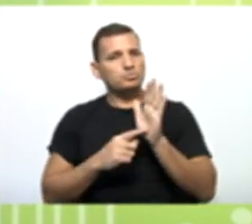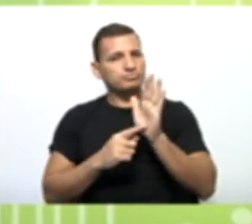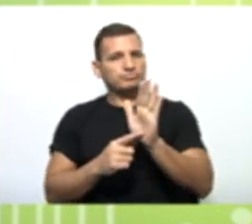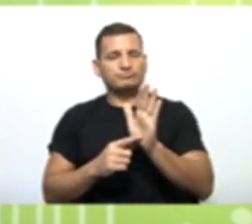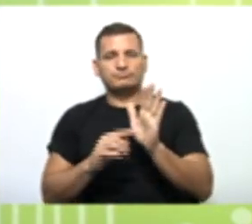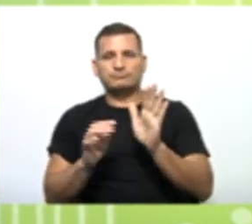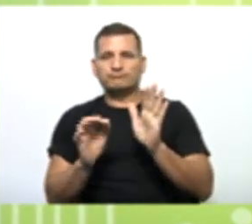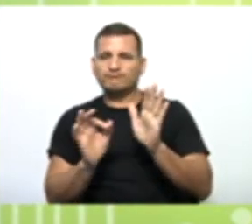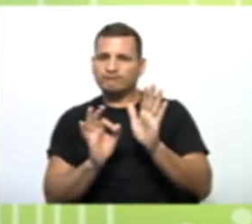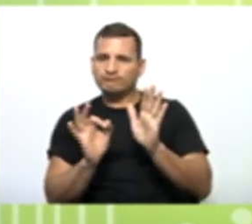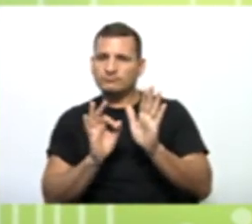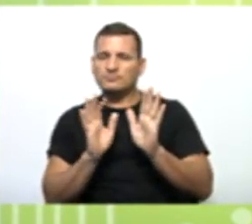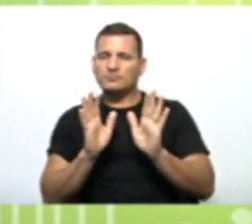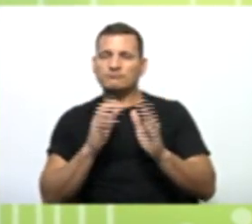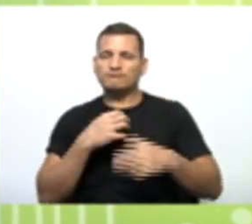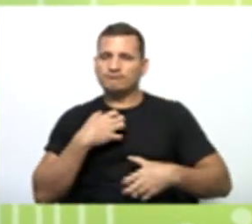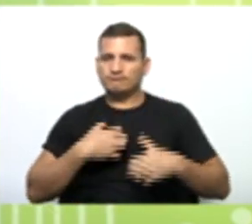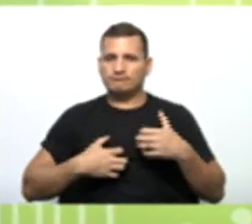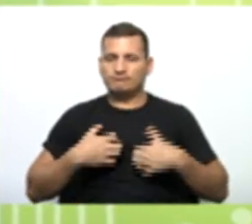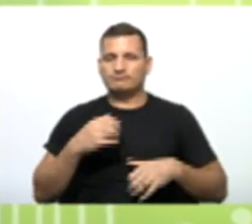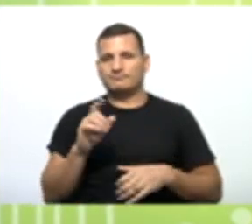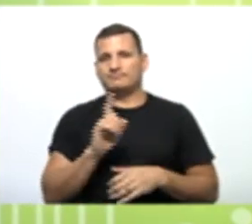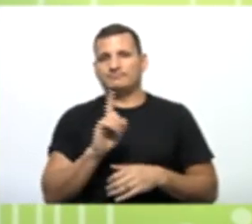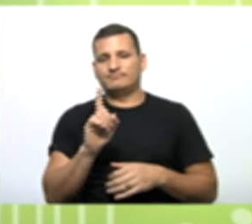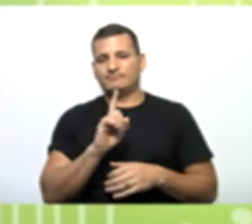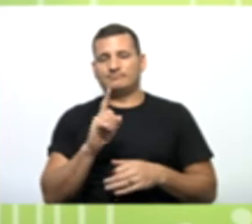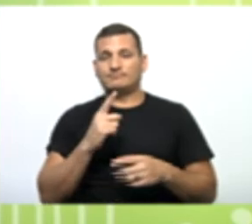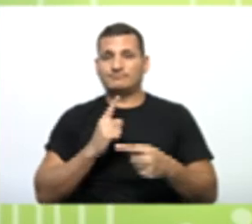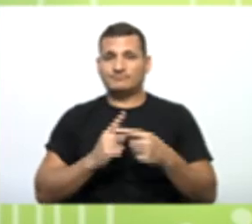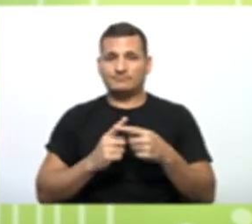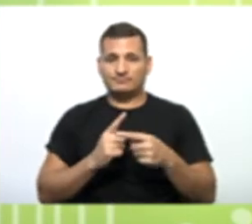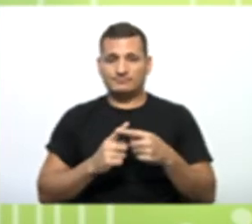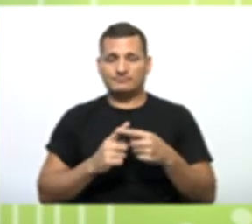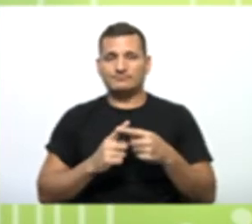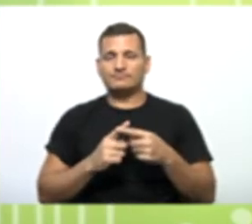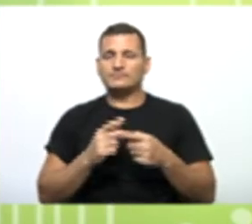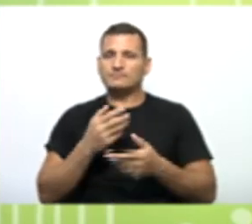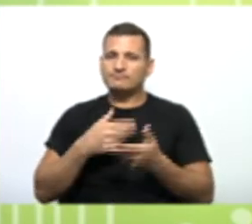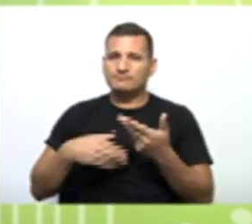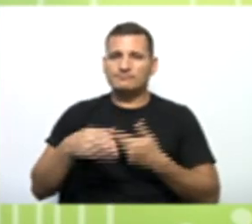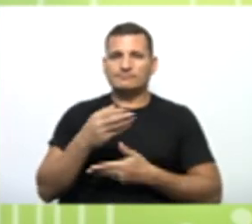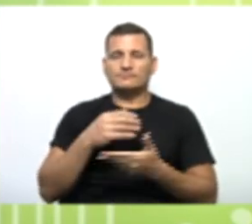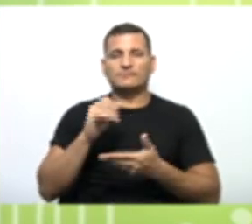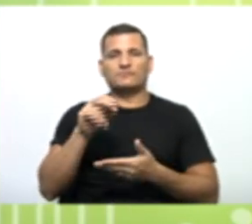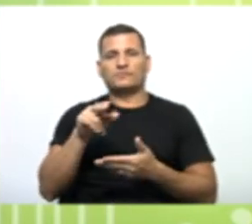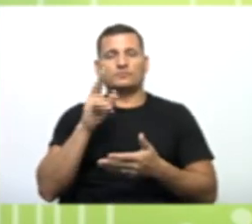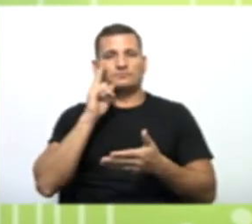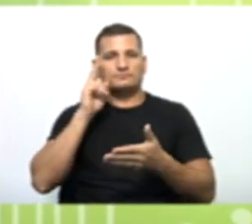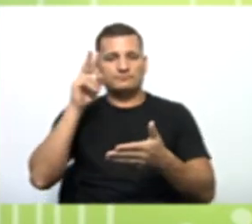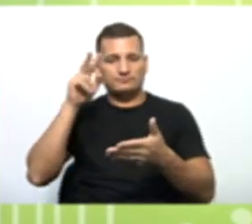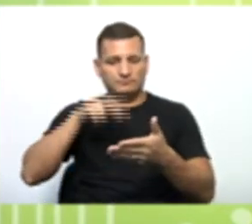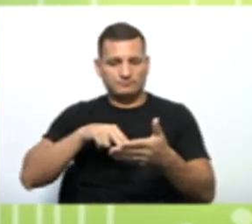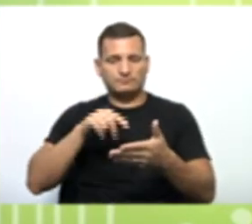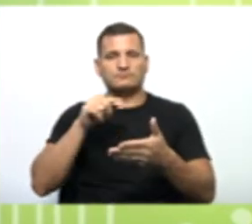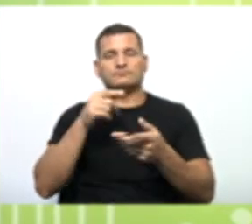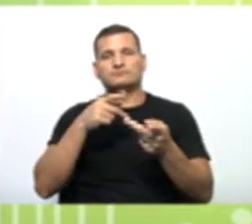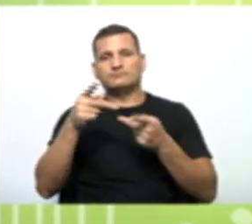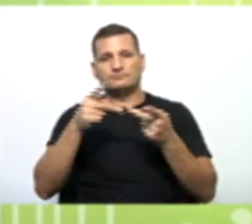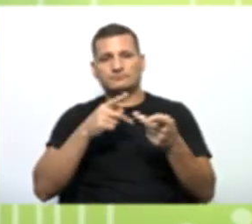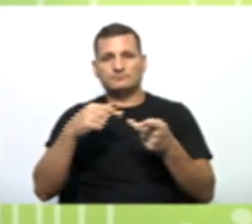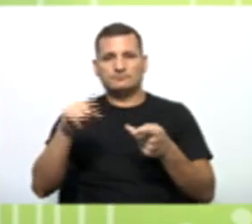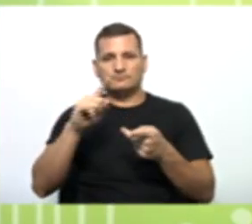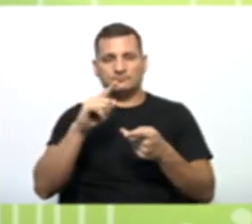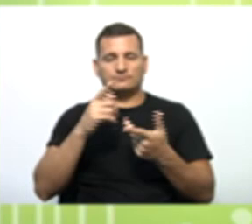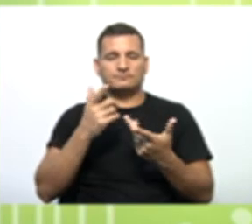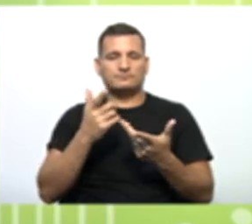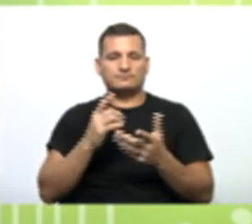vivo, não fique chateado não, porque nós vamos estar compartilhando, né? Eu vou visualizar essa ideia de vocês,